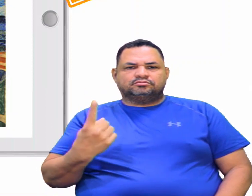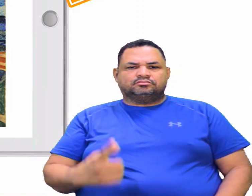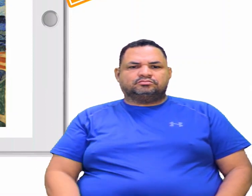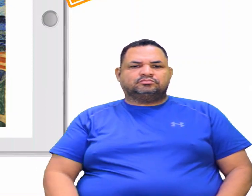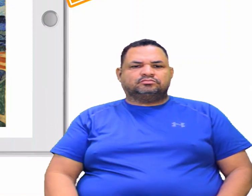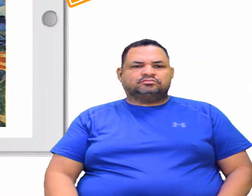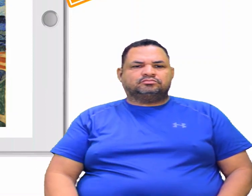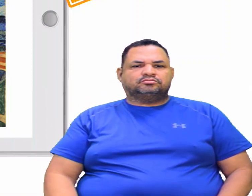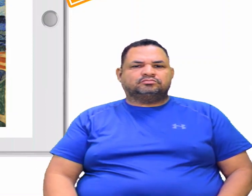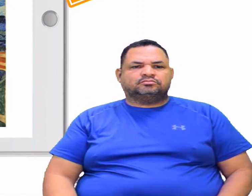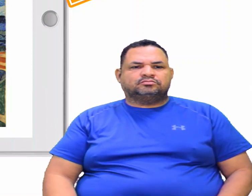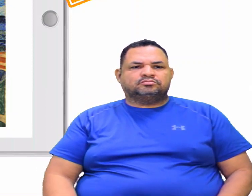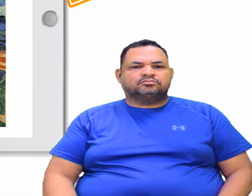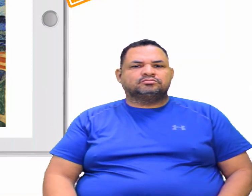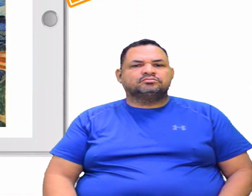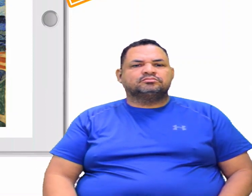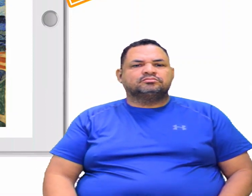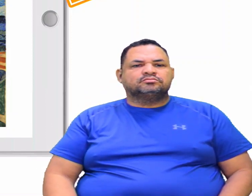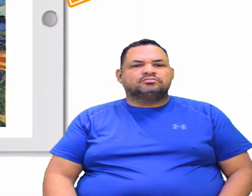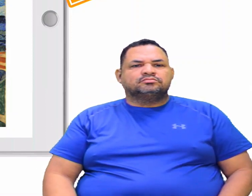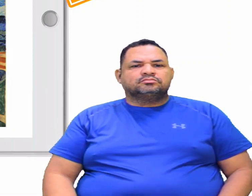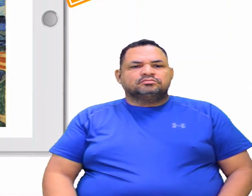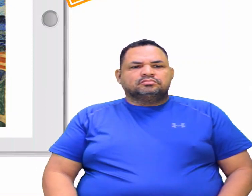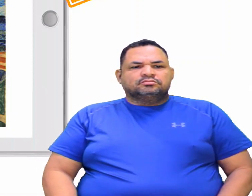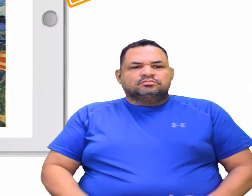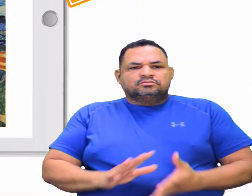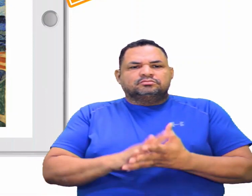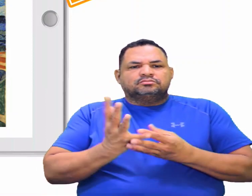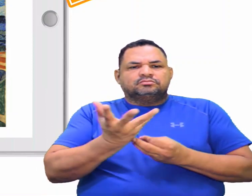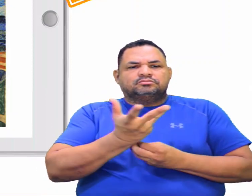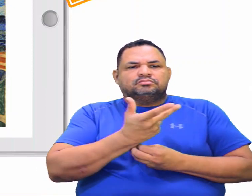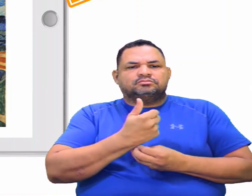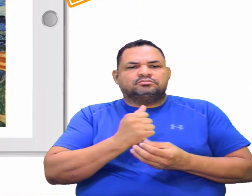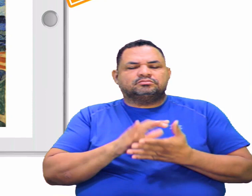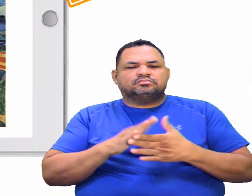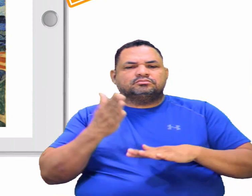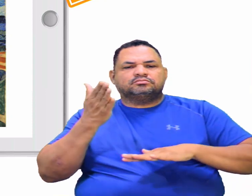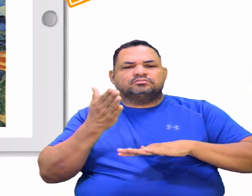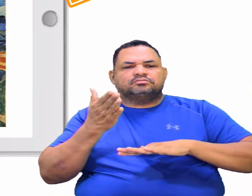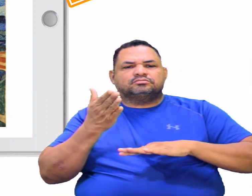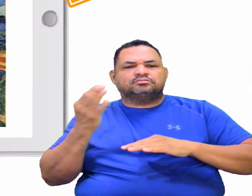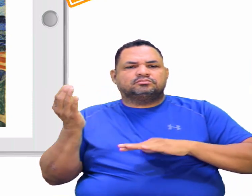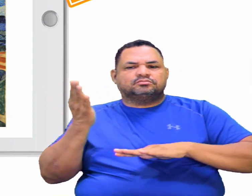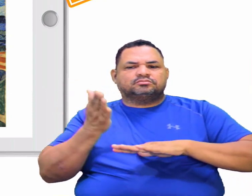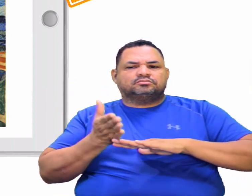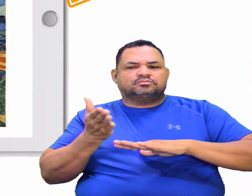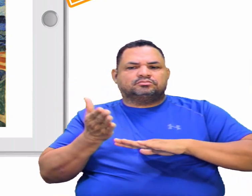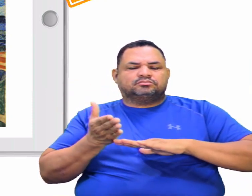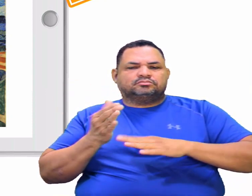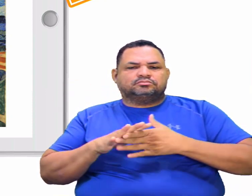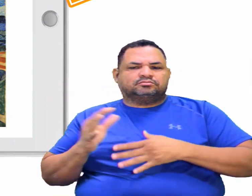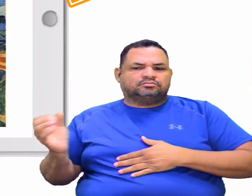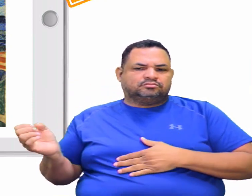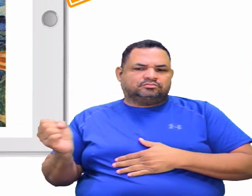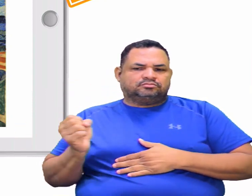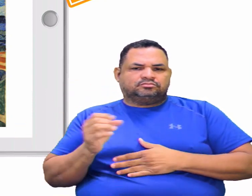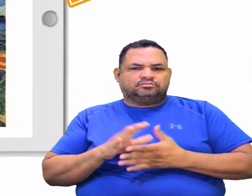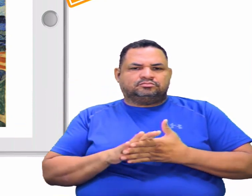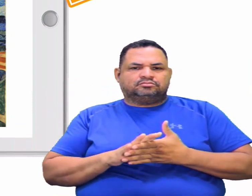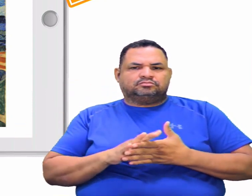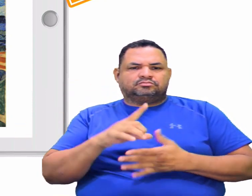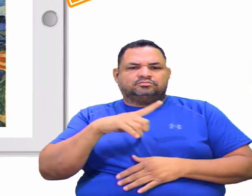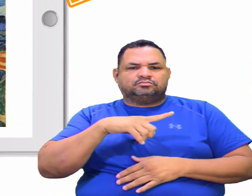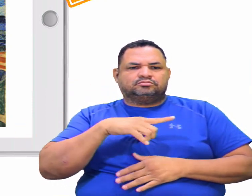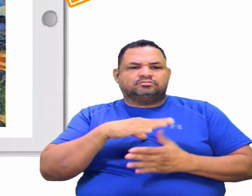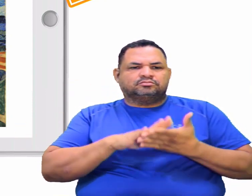Eh na aula 9.1 nós temos a arte contemporânea parte um Nós estamos vendo aqui já uma